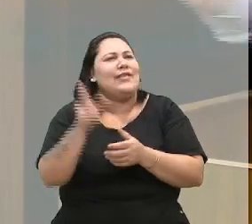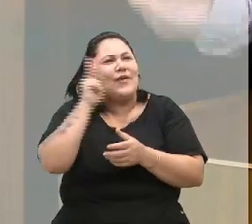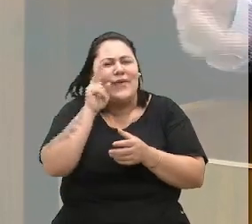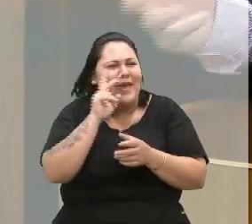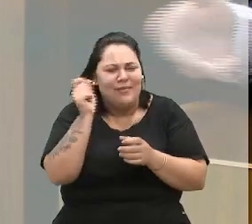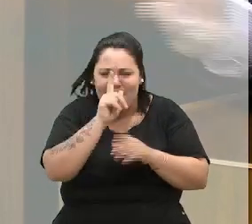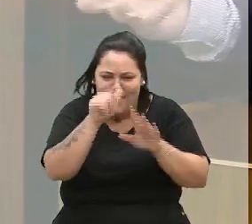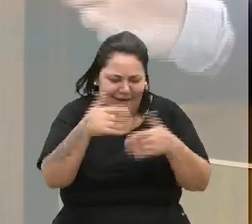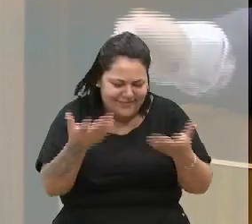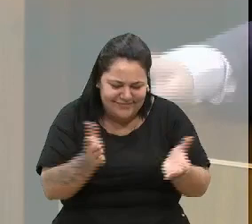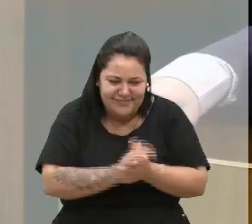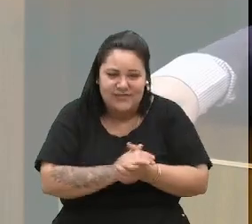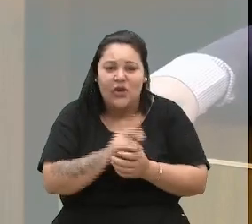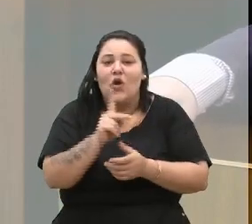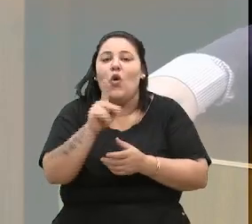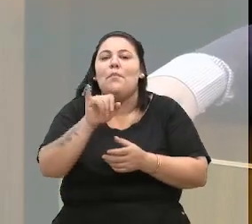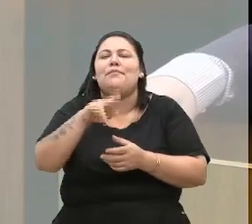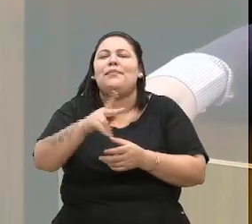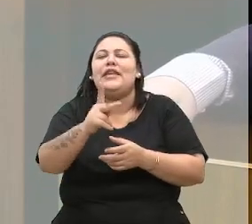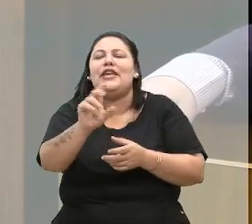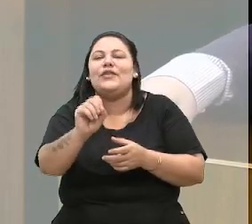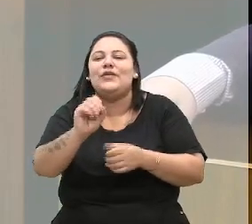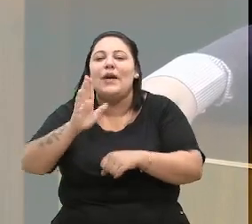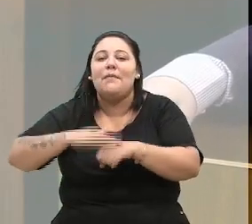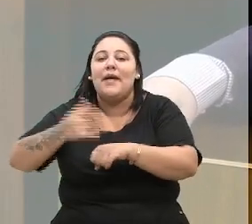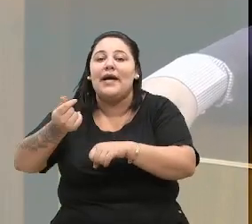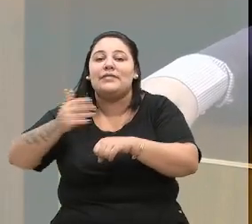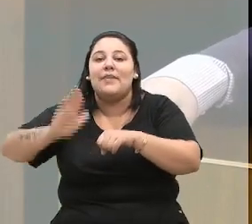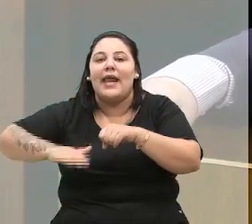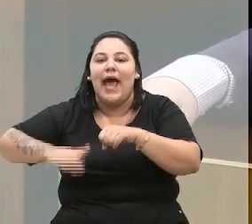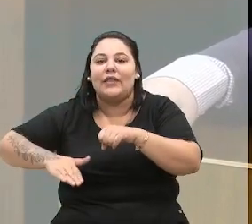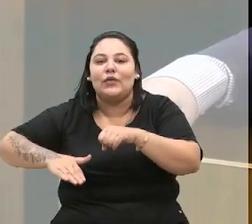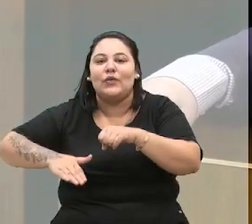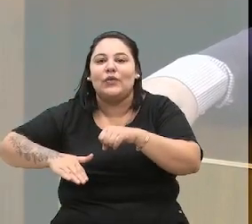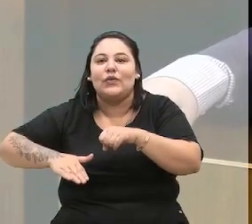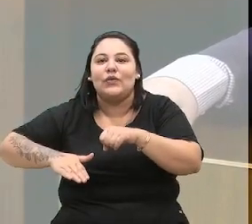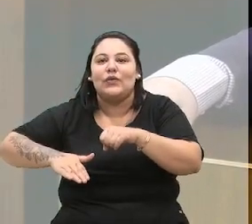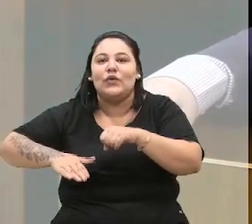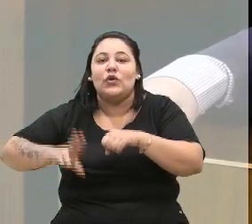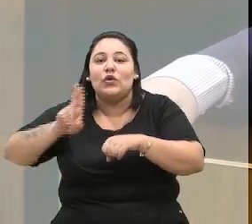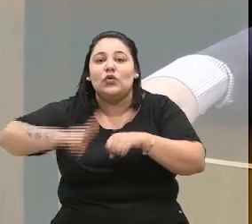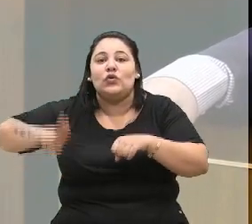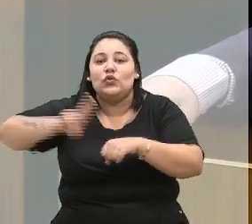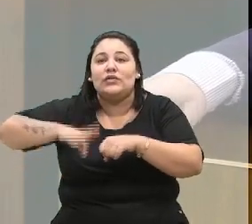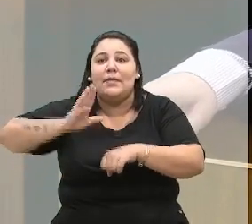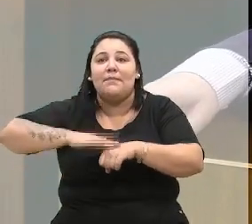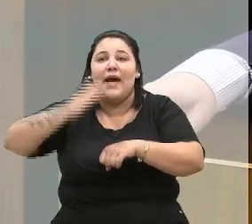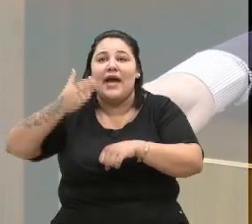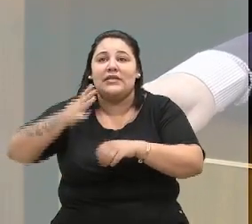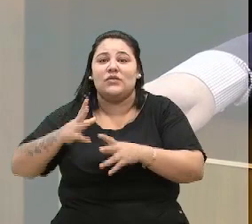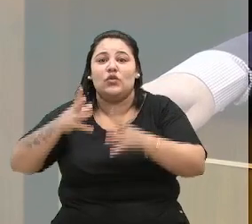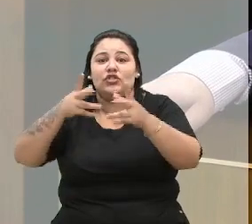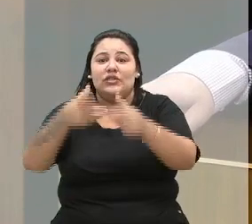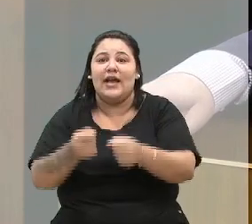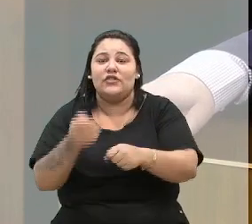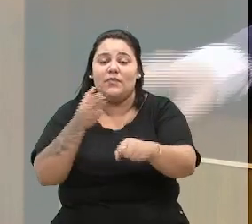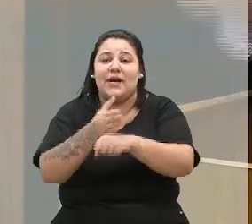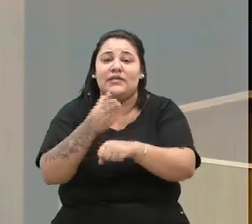é, vou citar aqui, o pinho-bril é mais barato e rende mais. E fica dentro do orçamento que a empresa